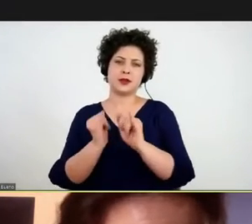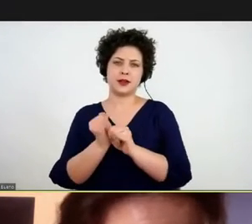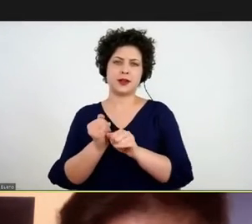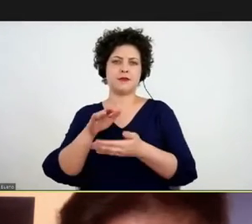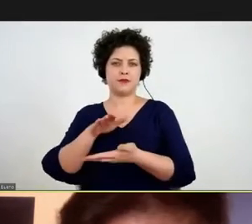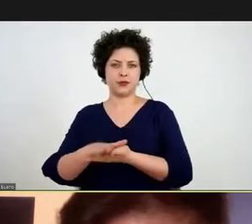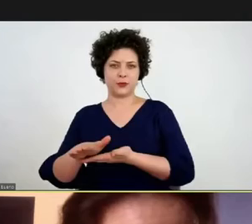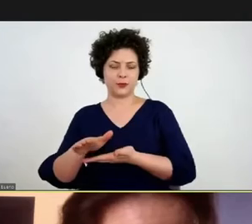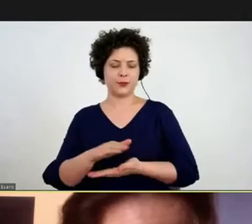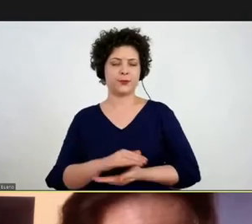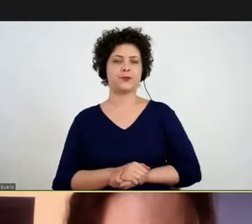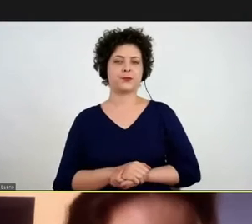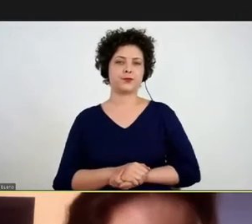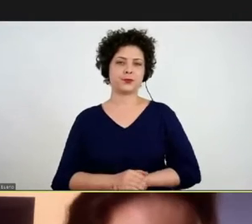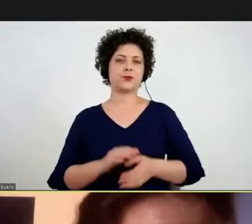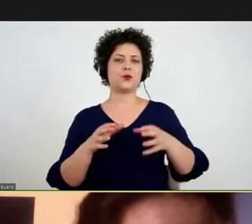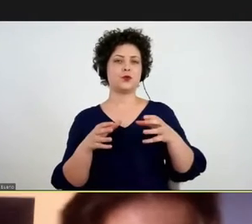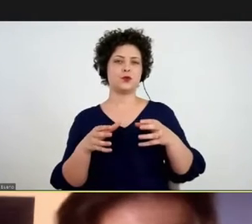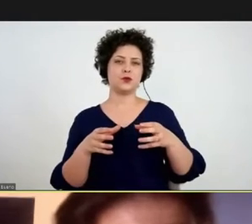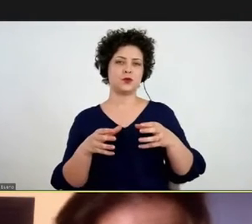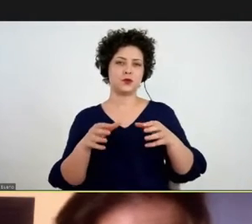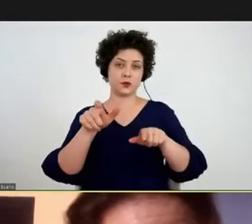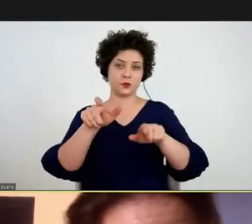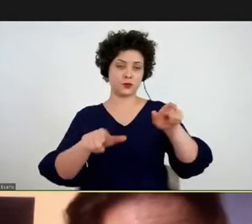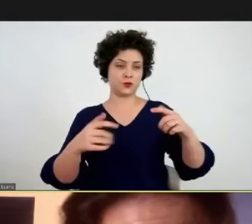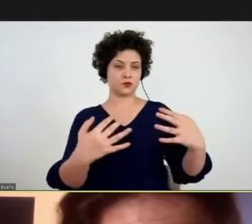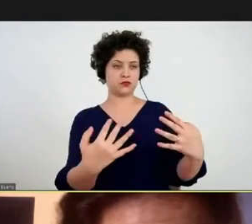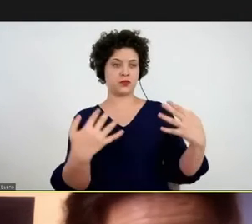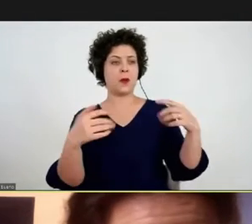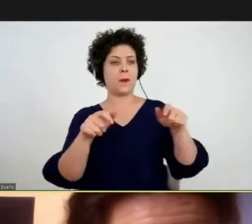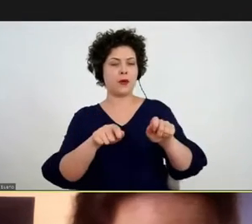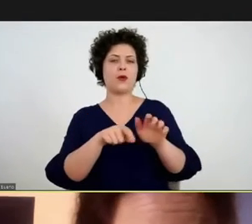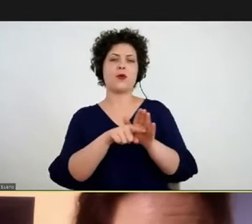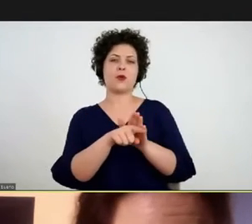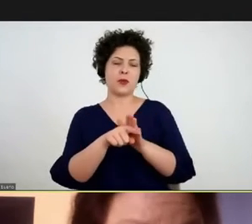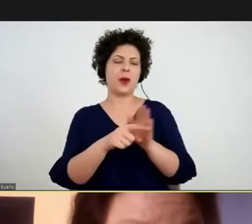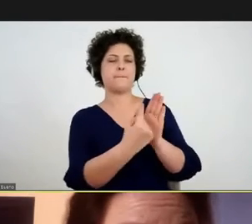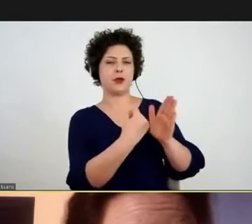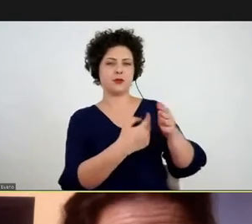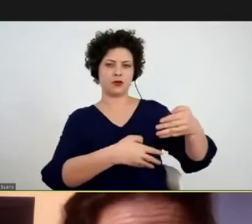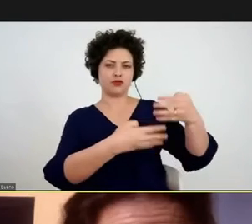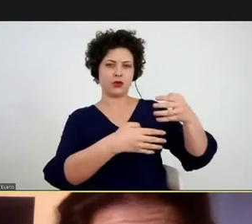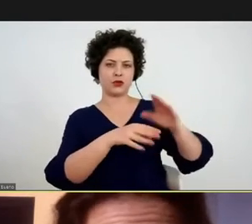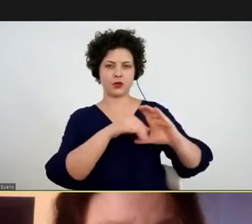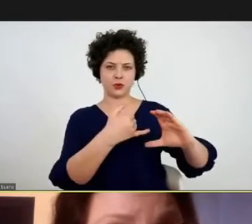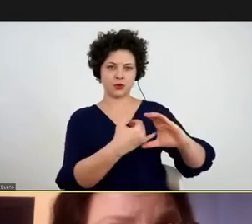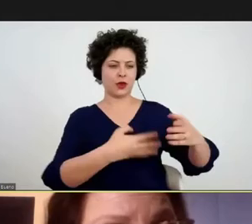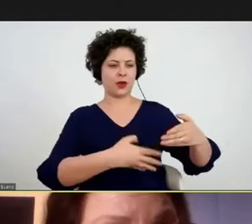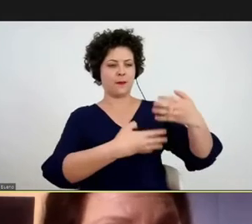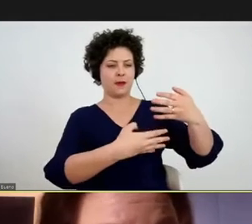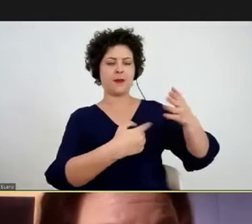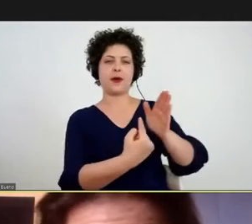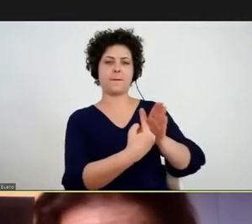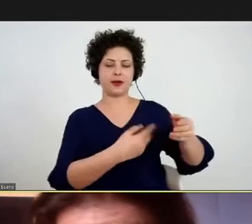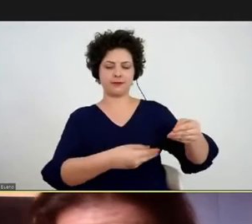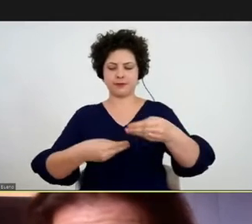no ar. O público pode fazer perguntas pelo chat do YouTube, que serão